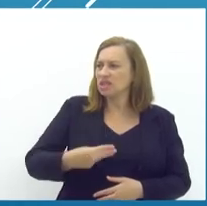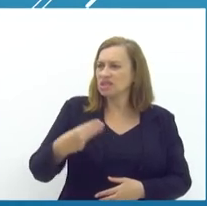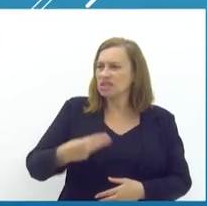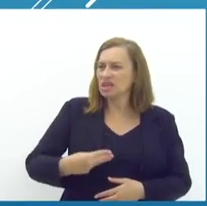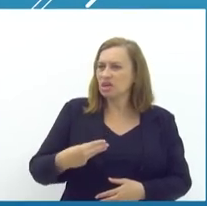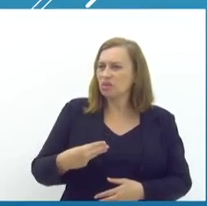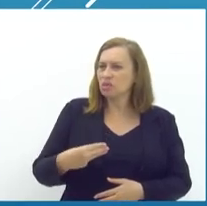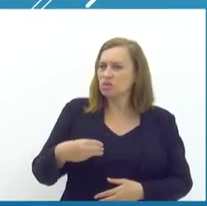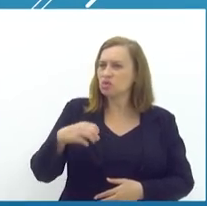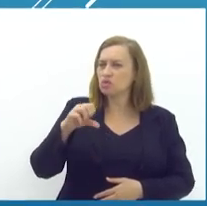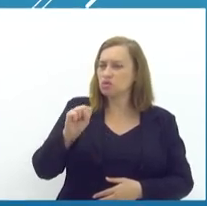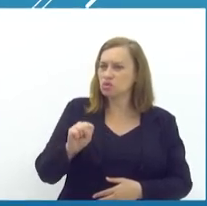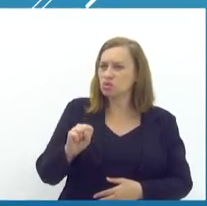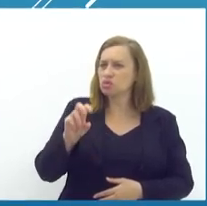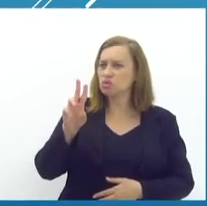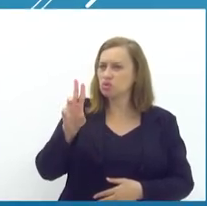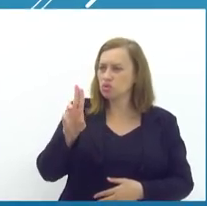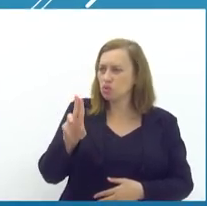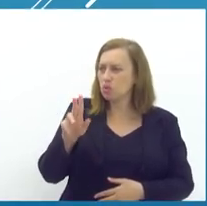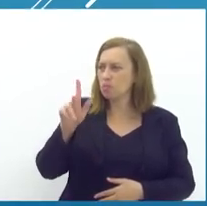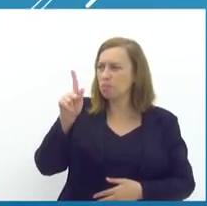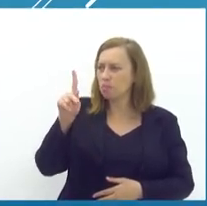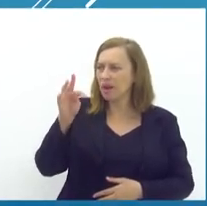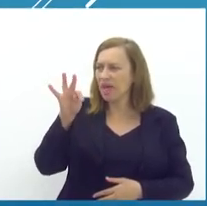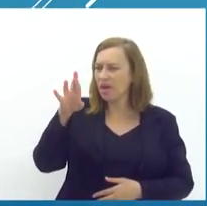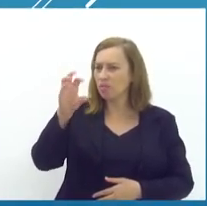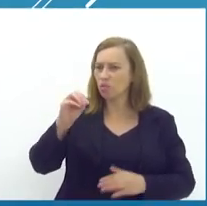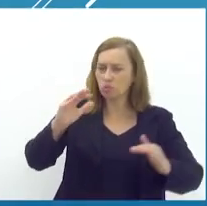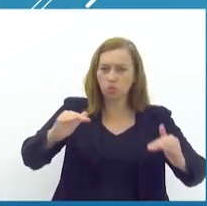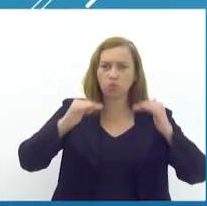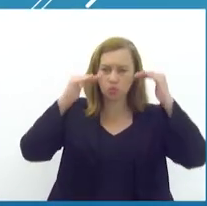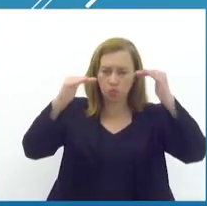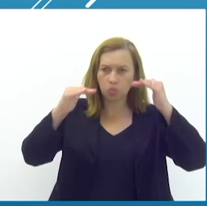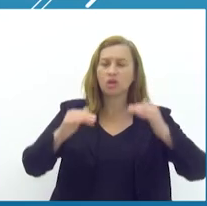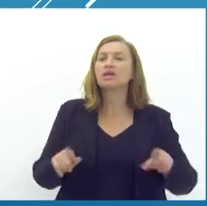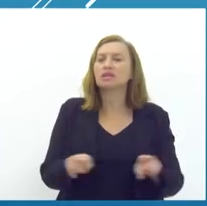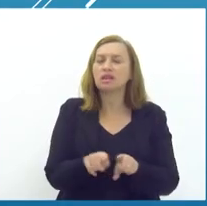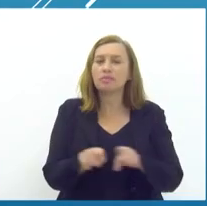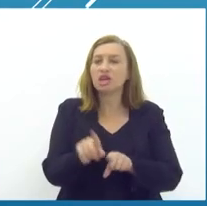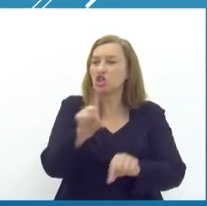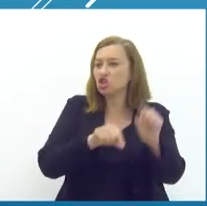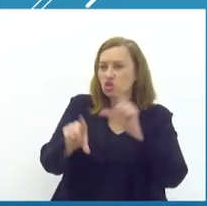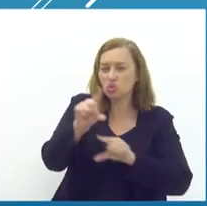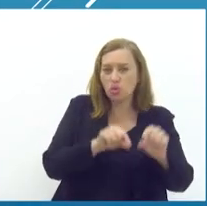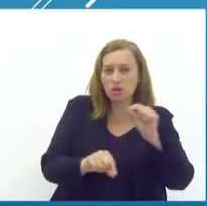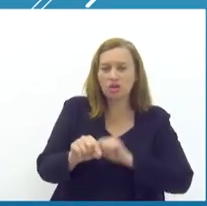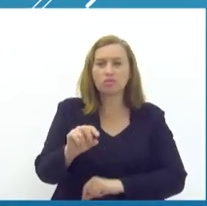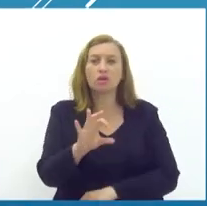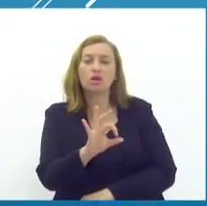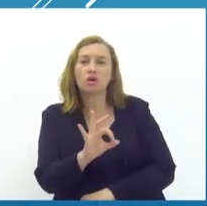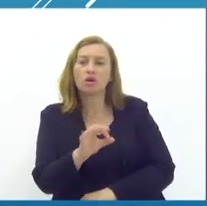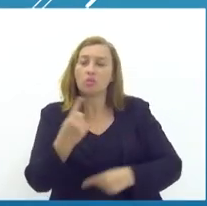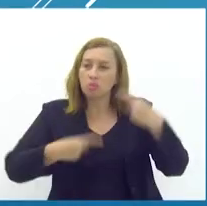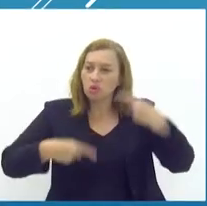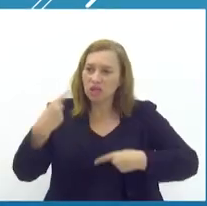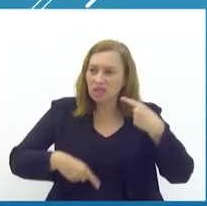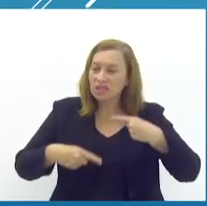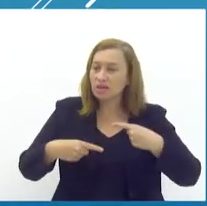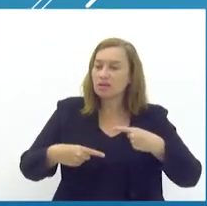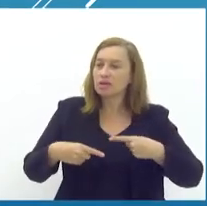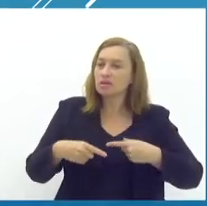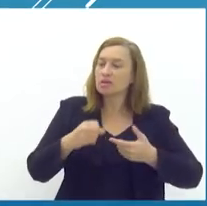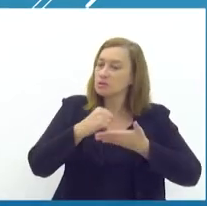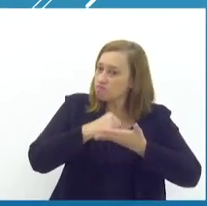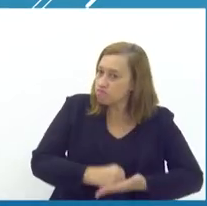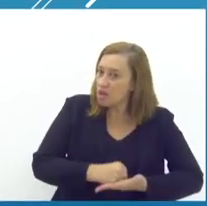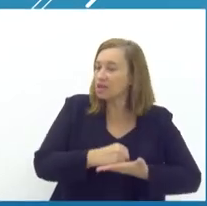como deveria ser como deve ser os órgãos a suprema corte também tem a decisão política que pesa não é só